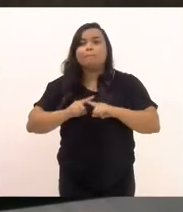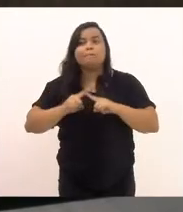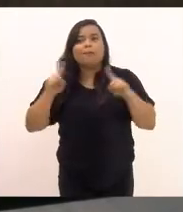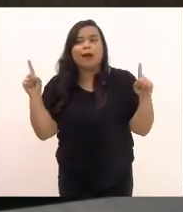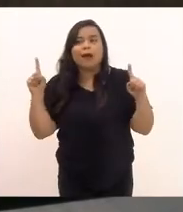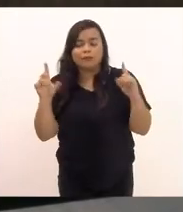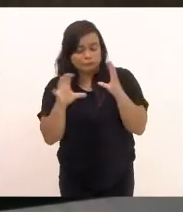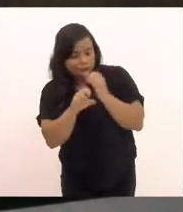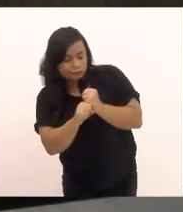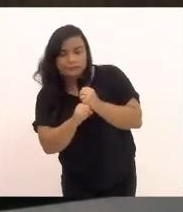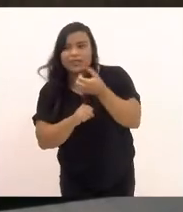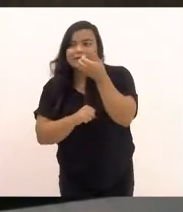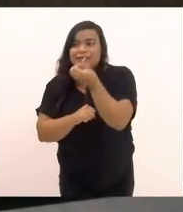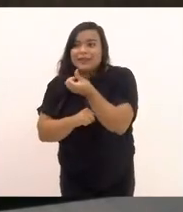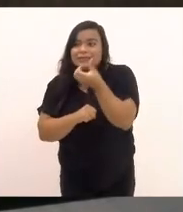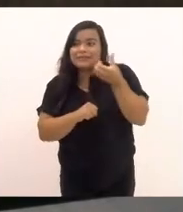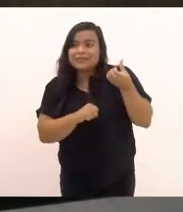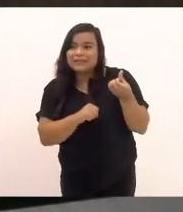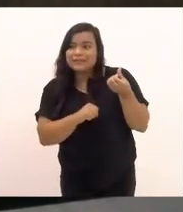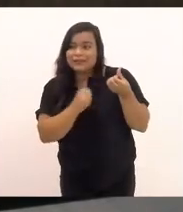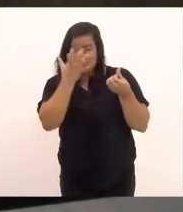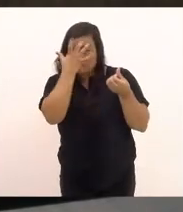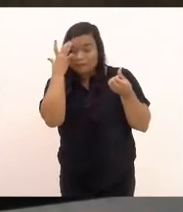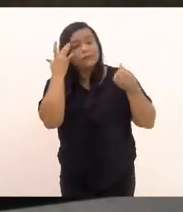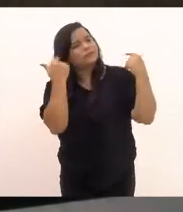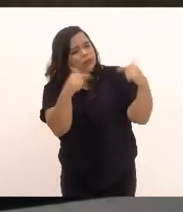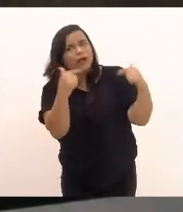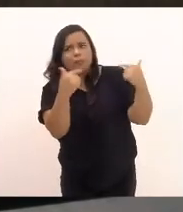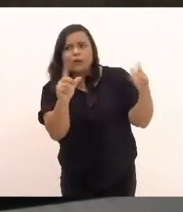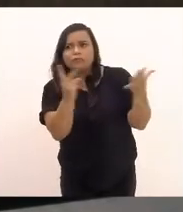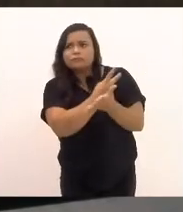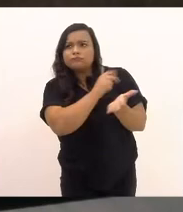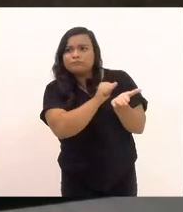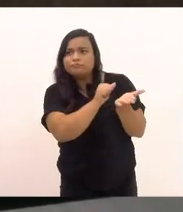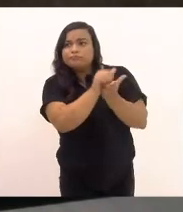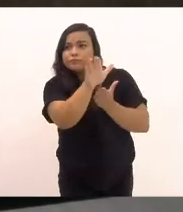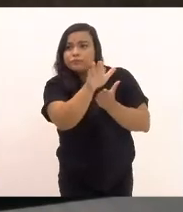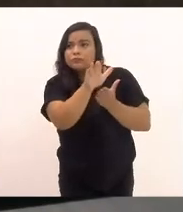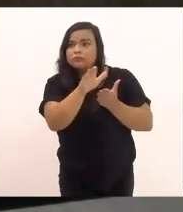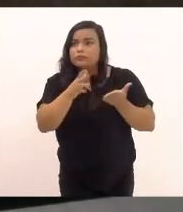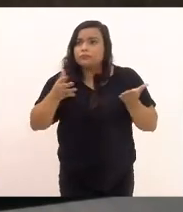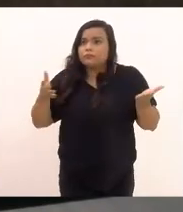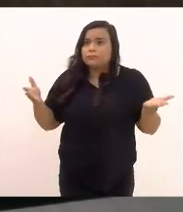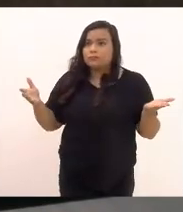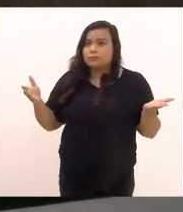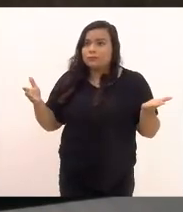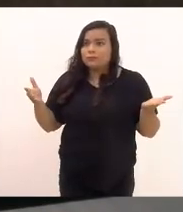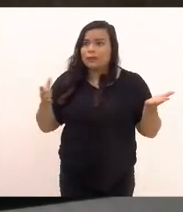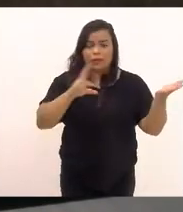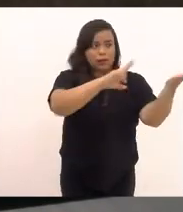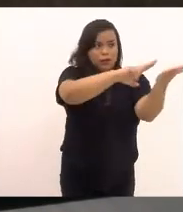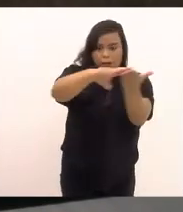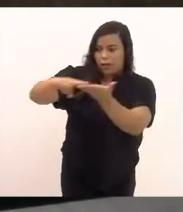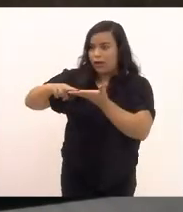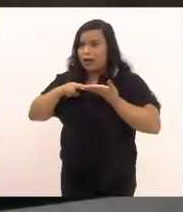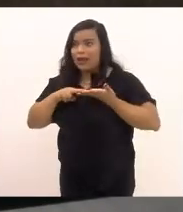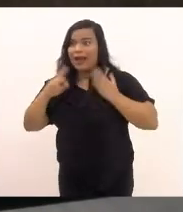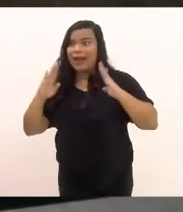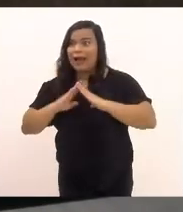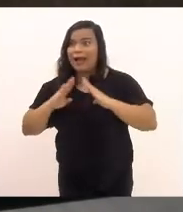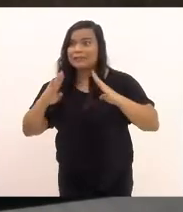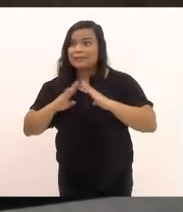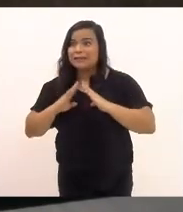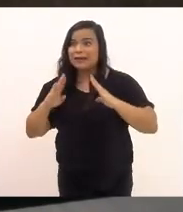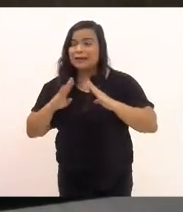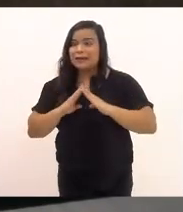trabalhadores, empregados públicos, que receberam a sua demissão em casa por telegrama, num período